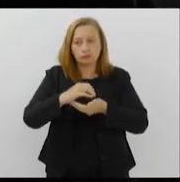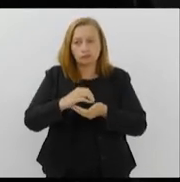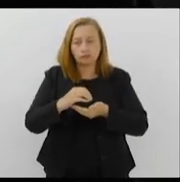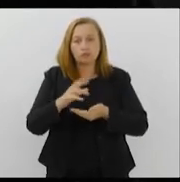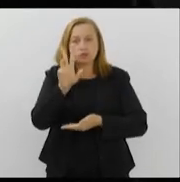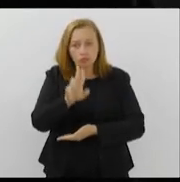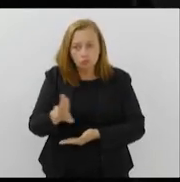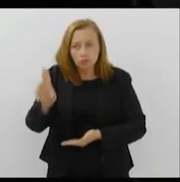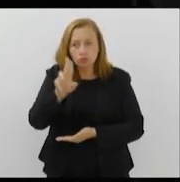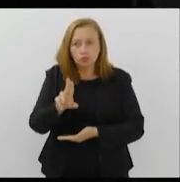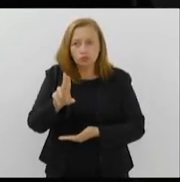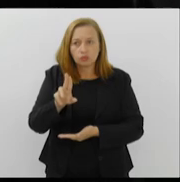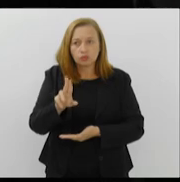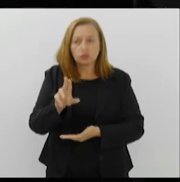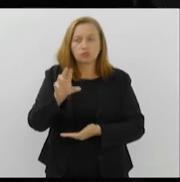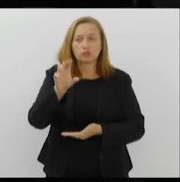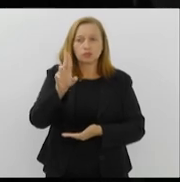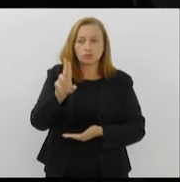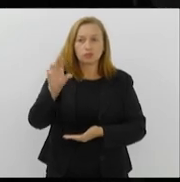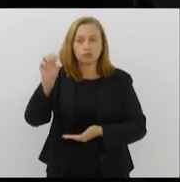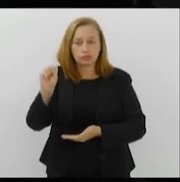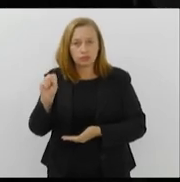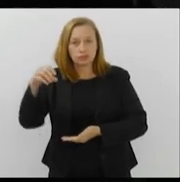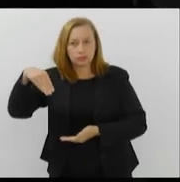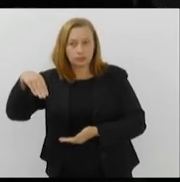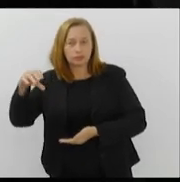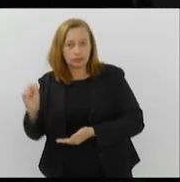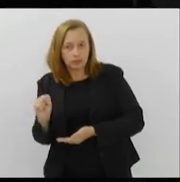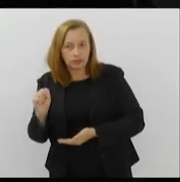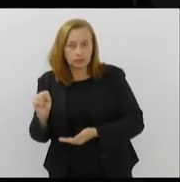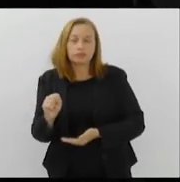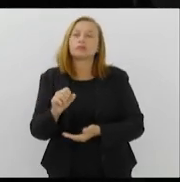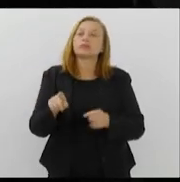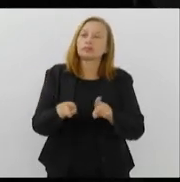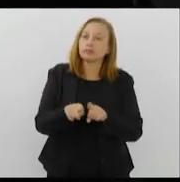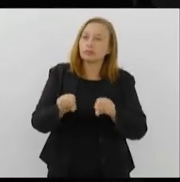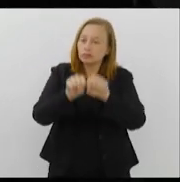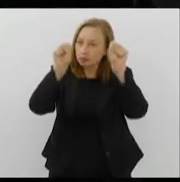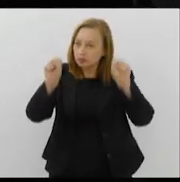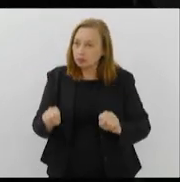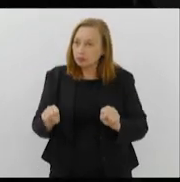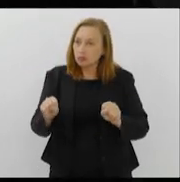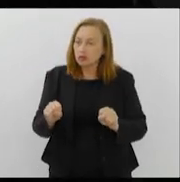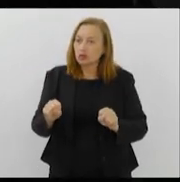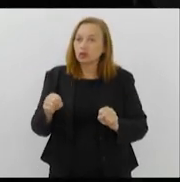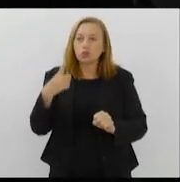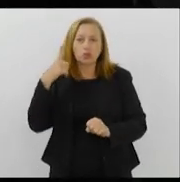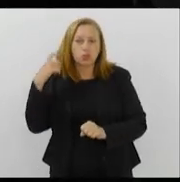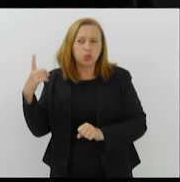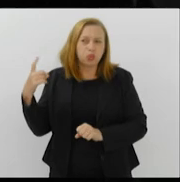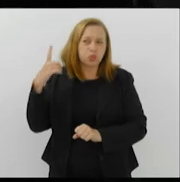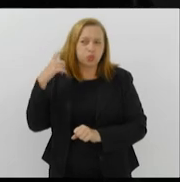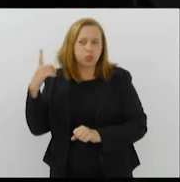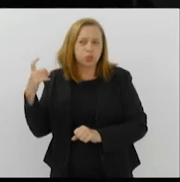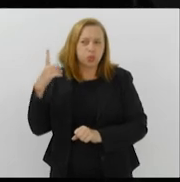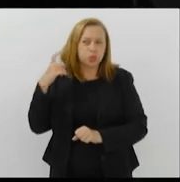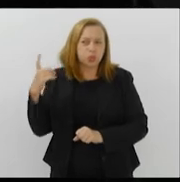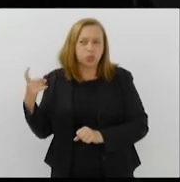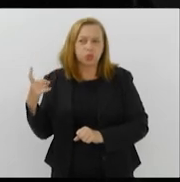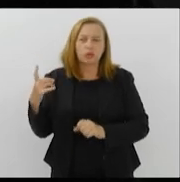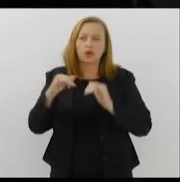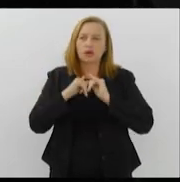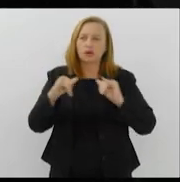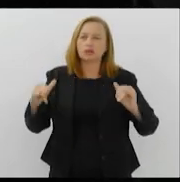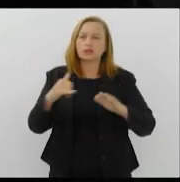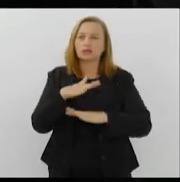usem do SMS, usem também do sistema de sirenes e carros que eles também passam, avisando a